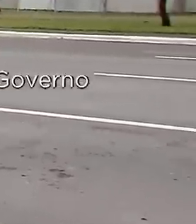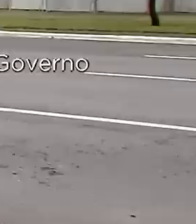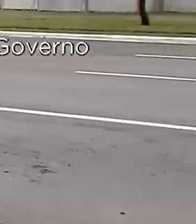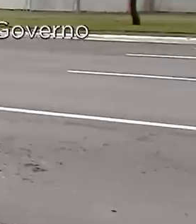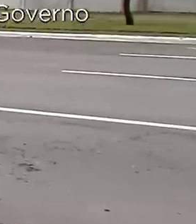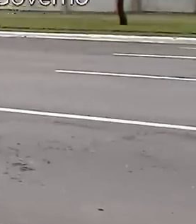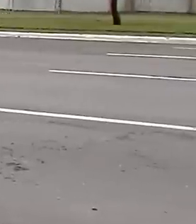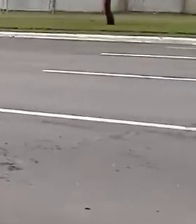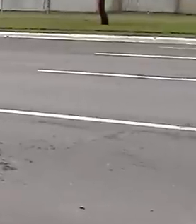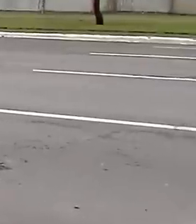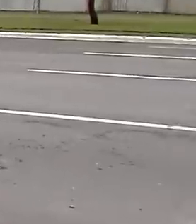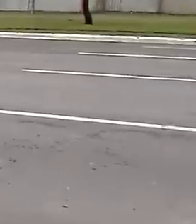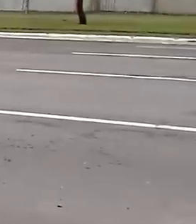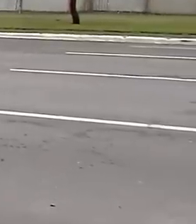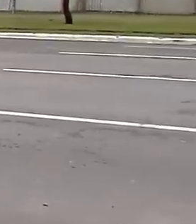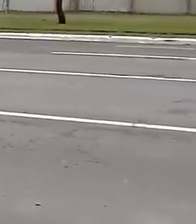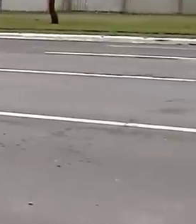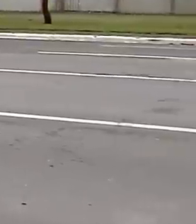Tchau, tchau.